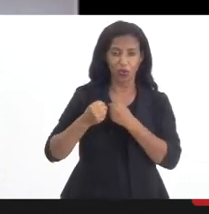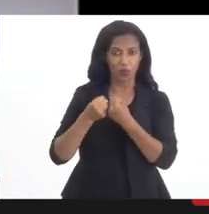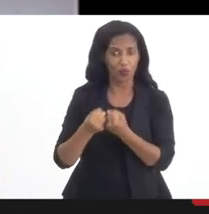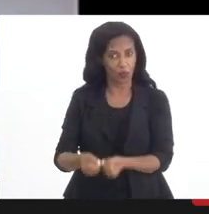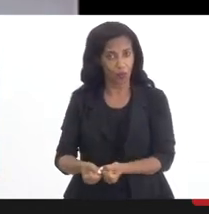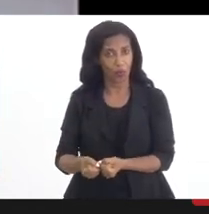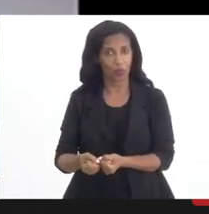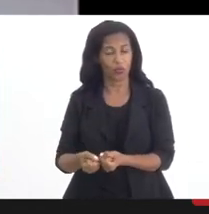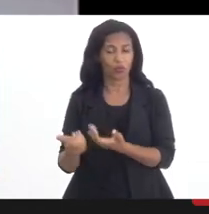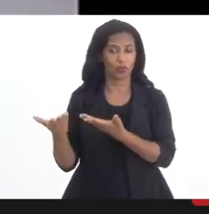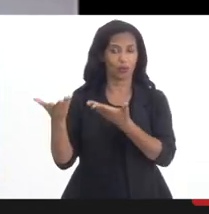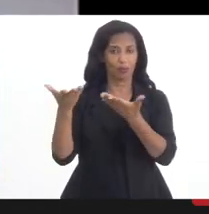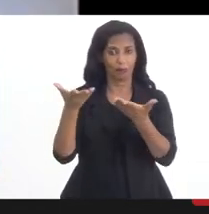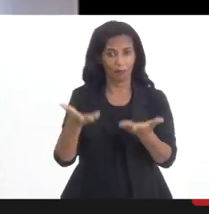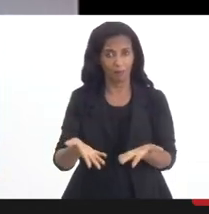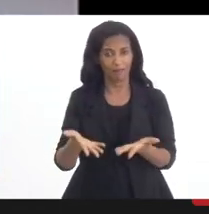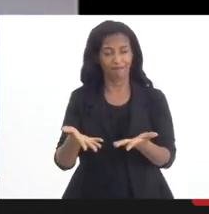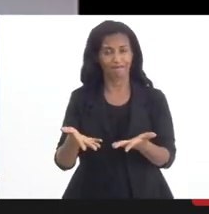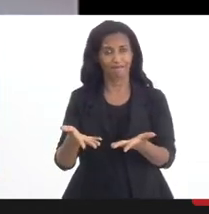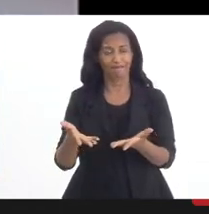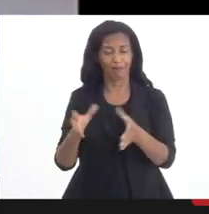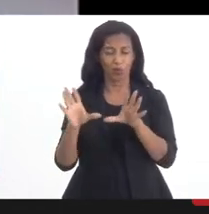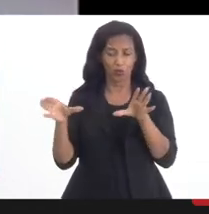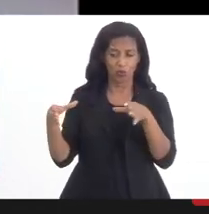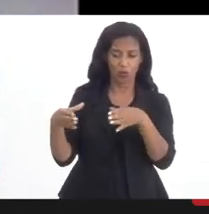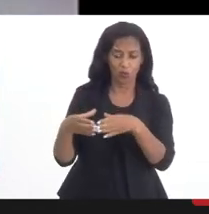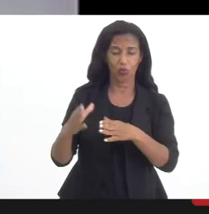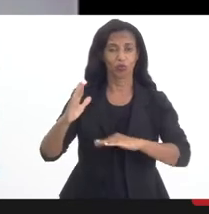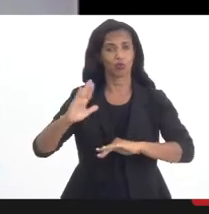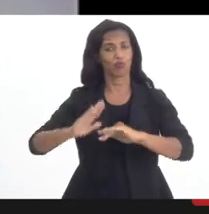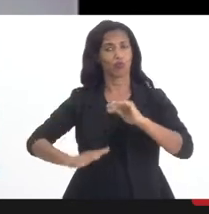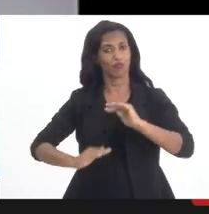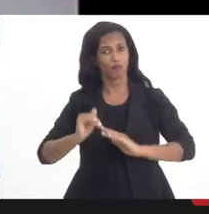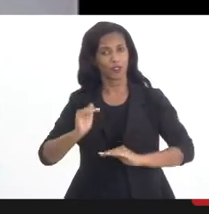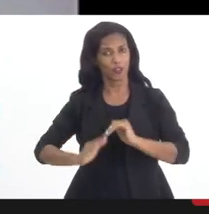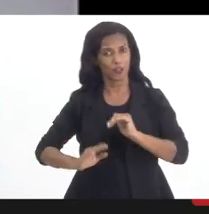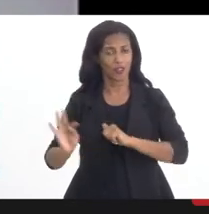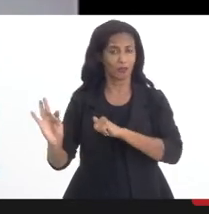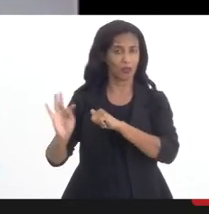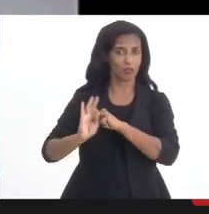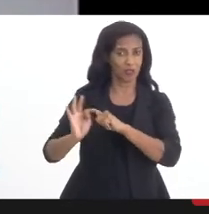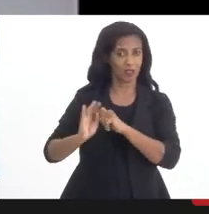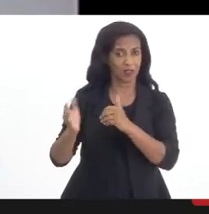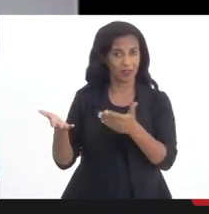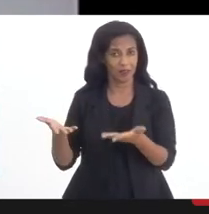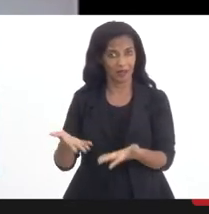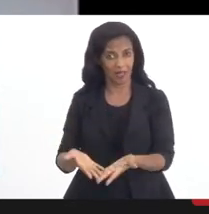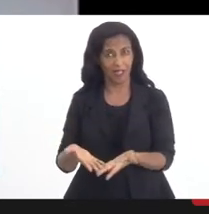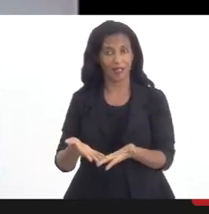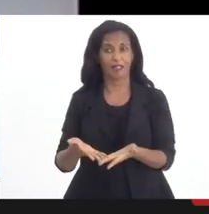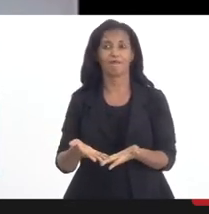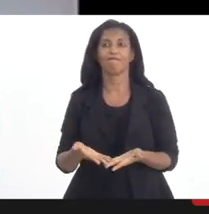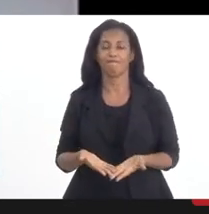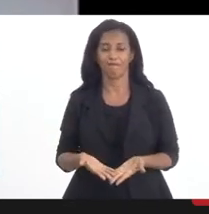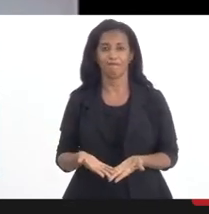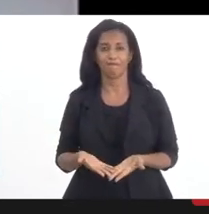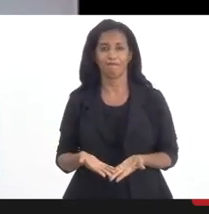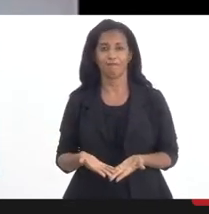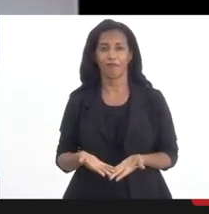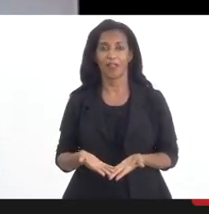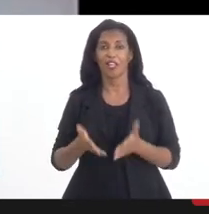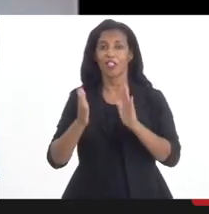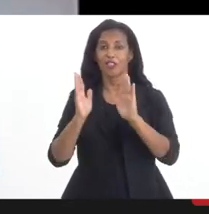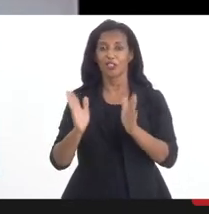envidados pelo seu corpo docente, pelos profissionais, pelos técnicos, né, quiçá estaria de pé